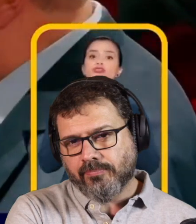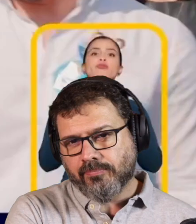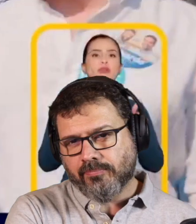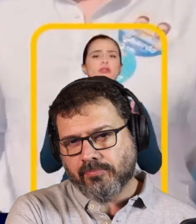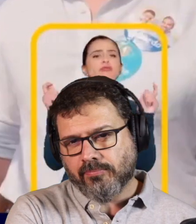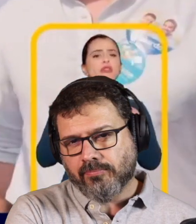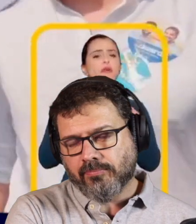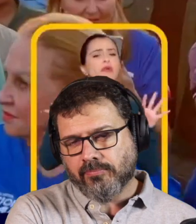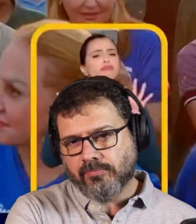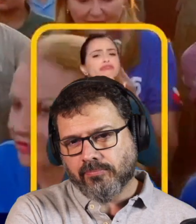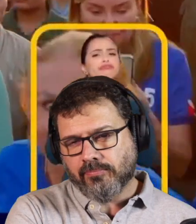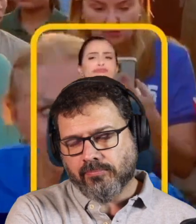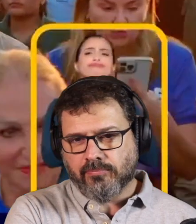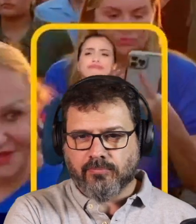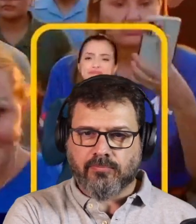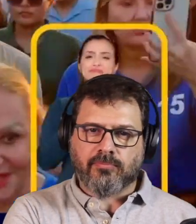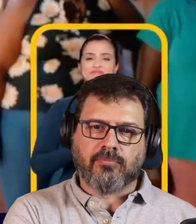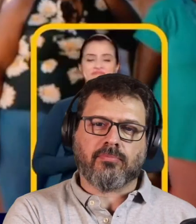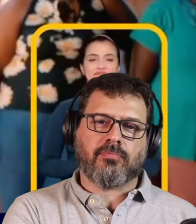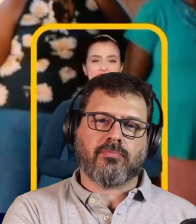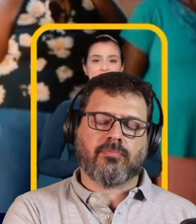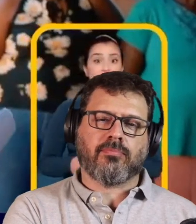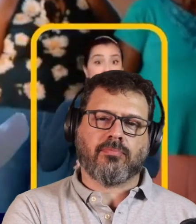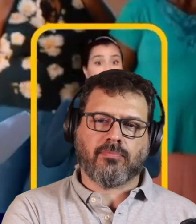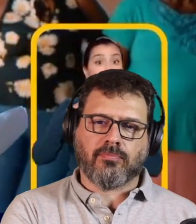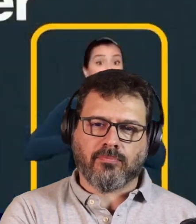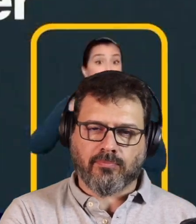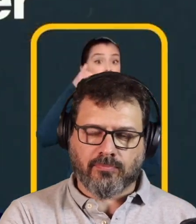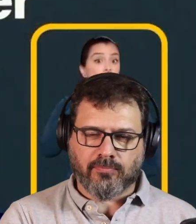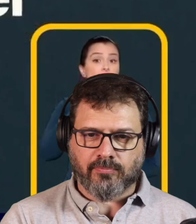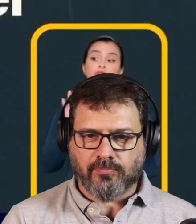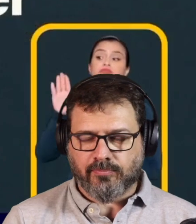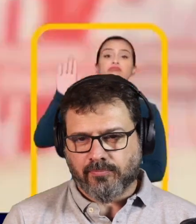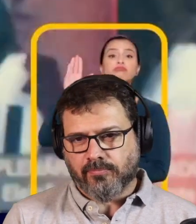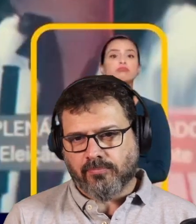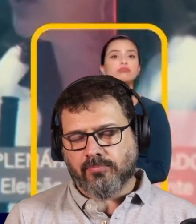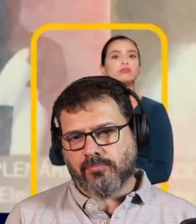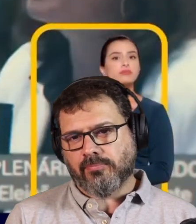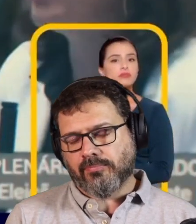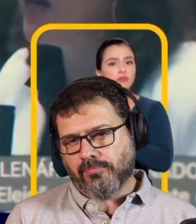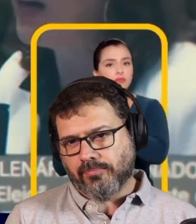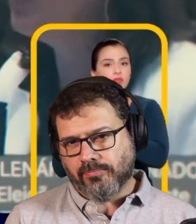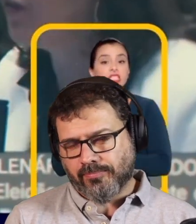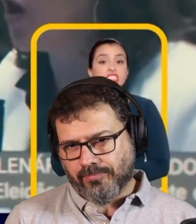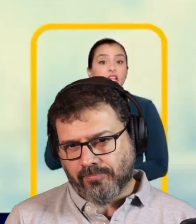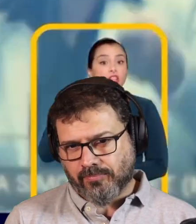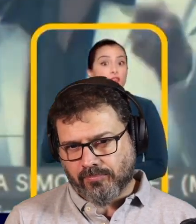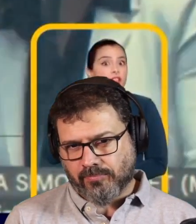porque é o diferente que se soma na grandeza. Porque eu fui a primeira mulher candidata à presidência do Senado